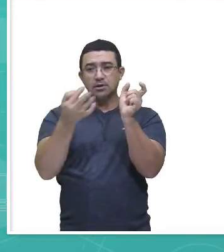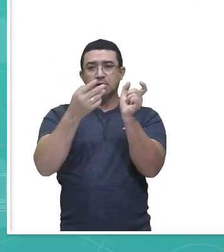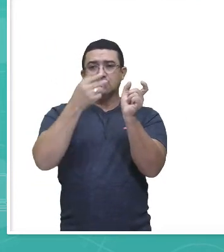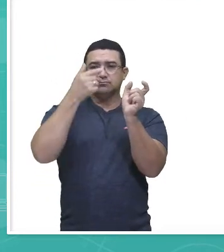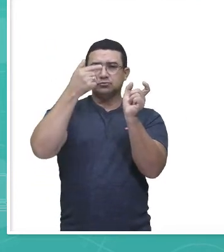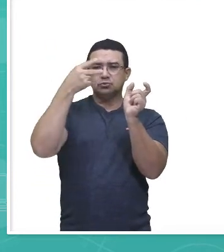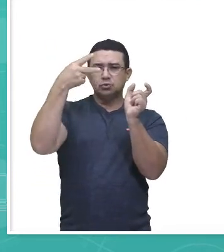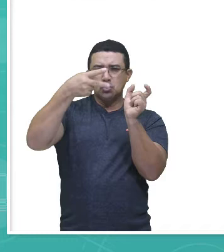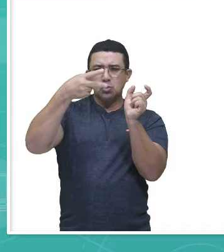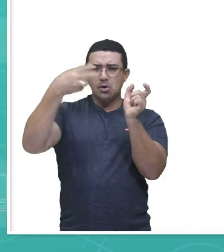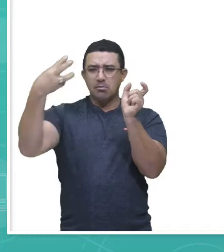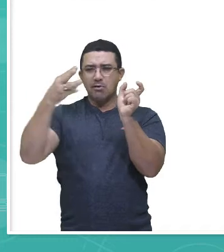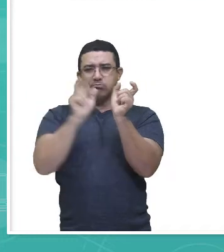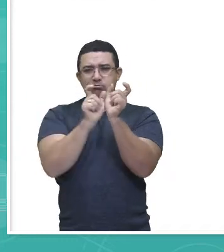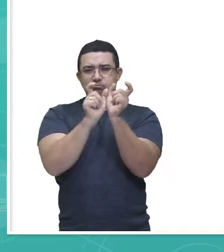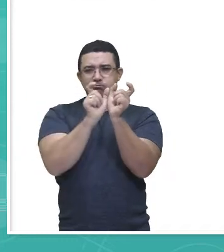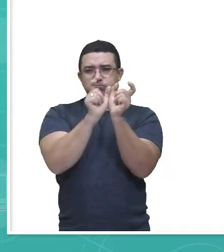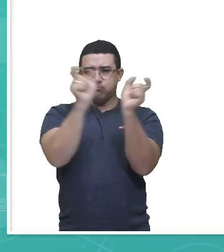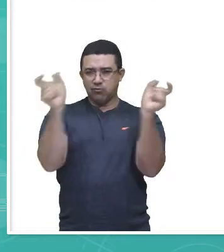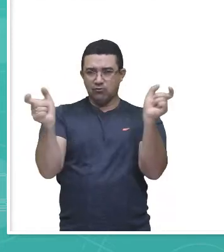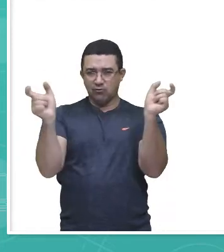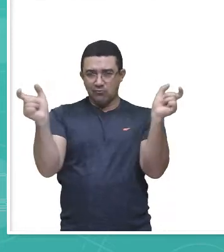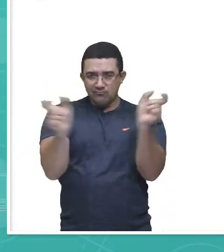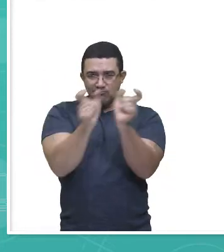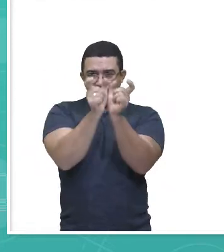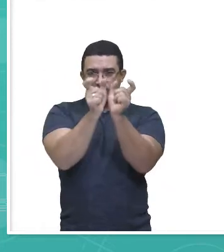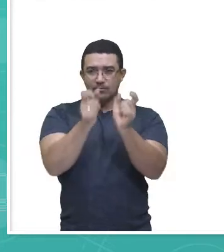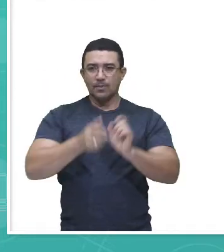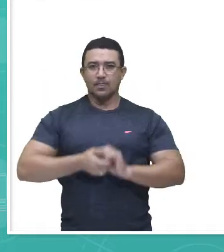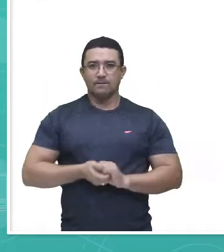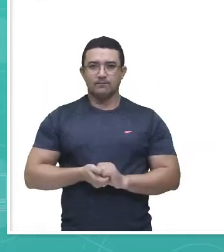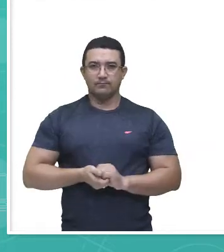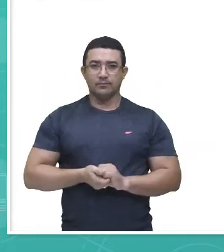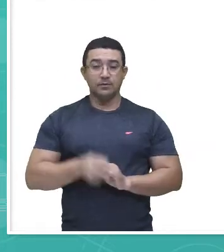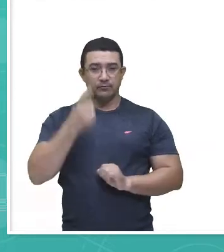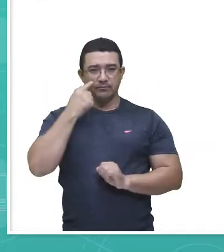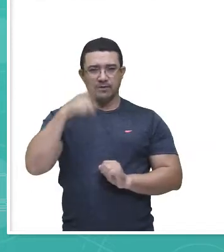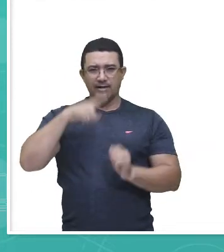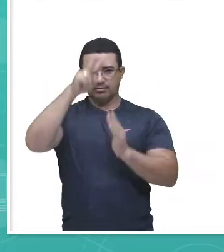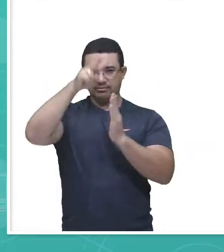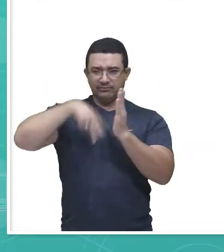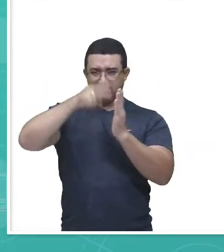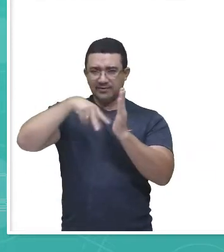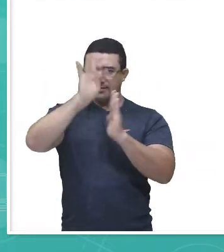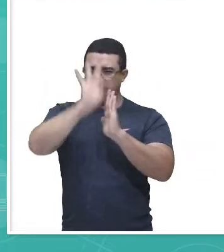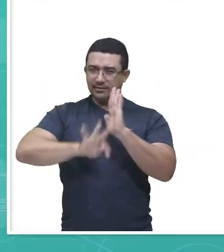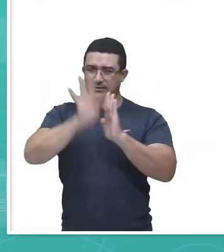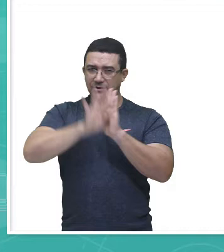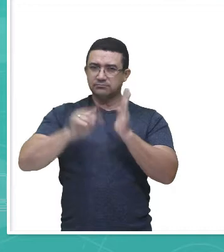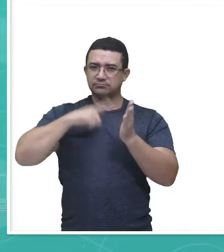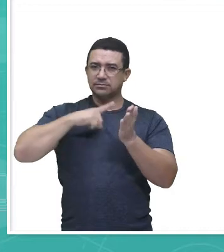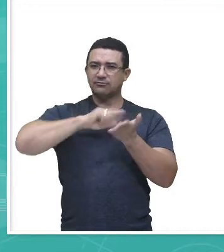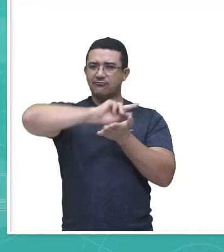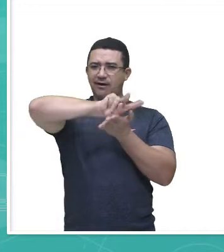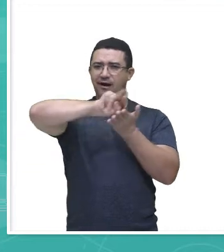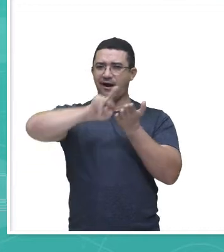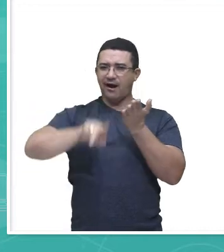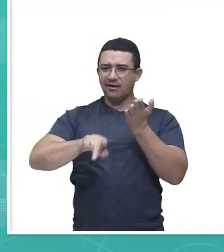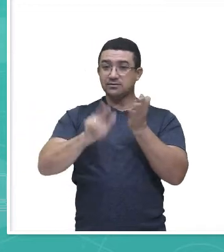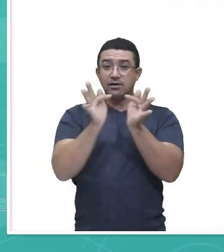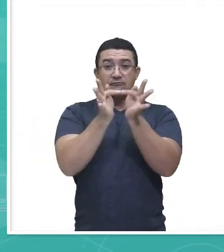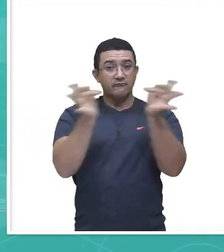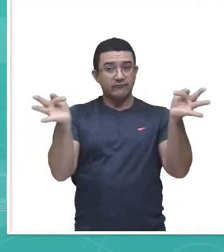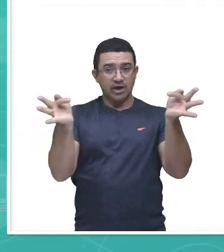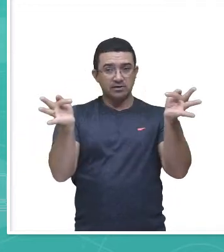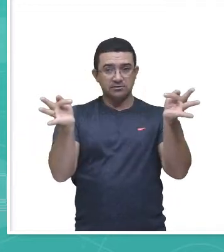período composto. Vejam que nós temos um texto aí, tem vários períodos. Se